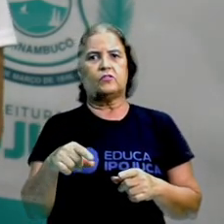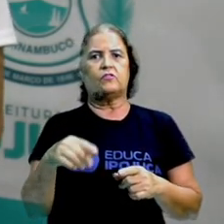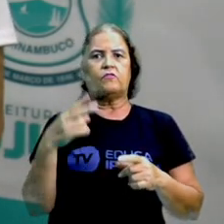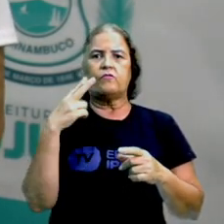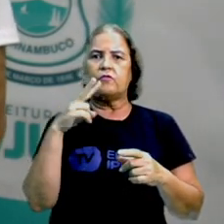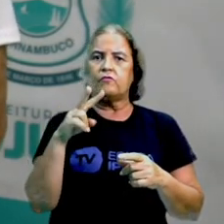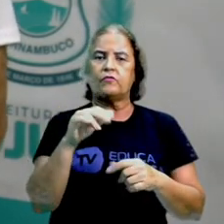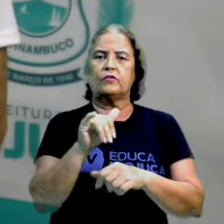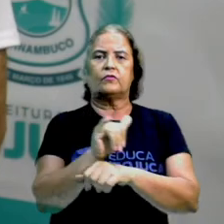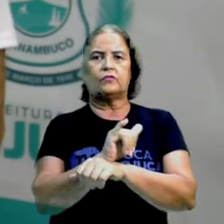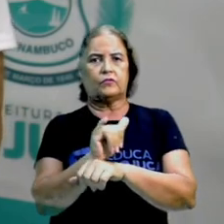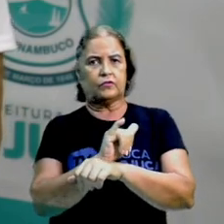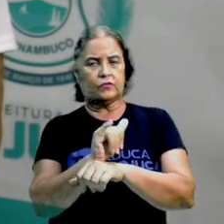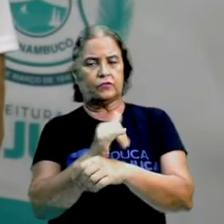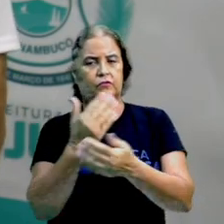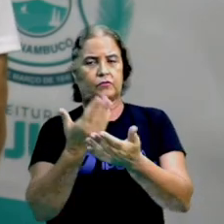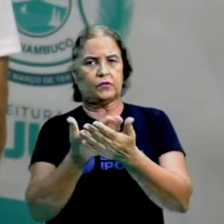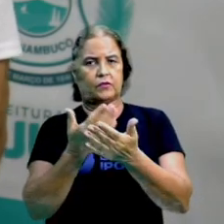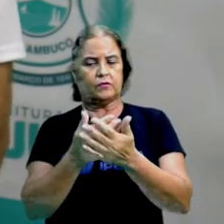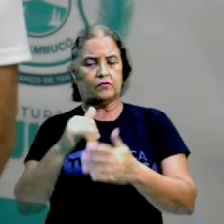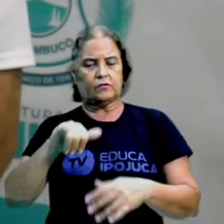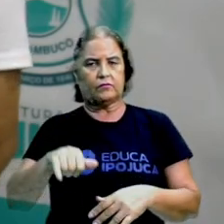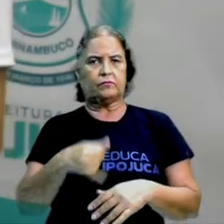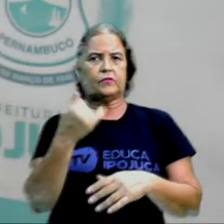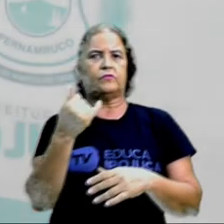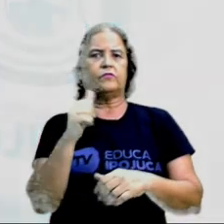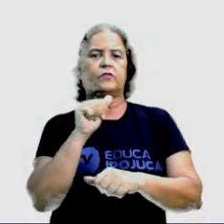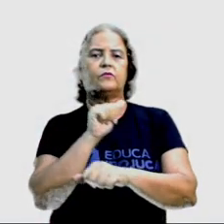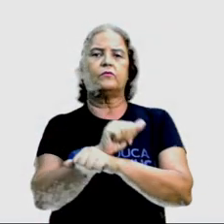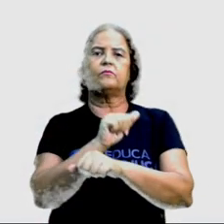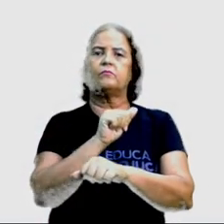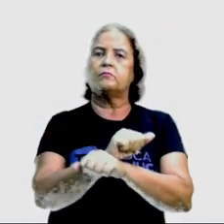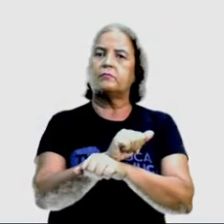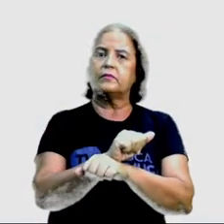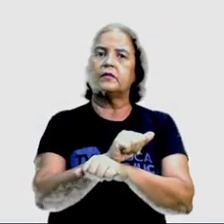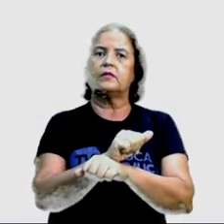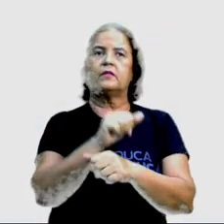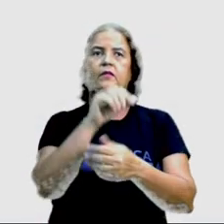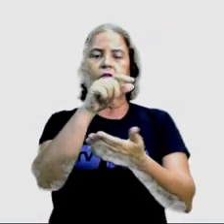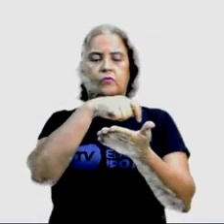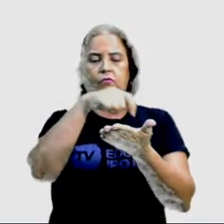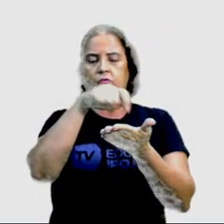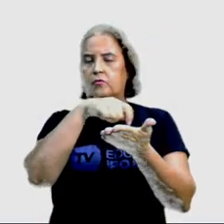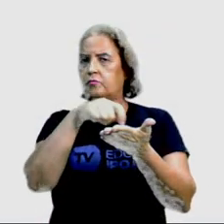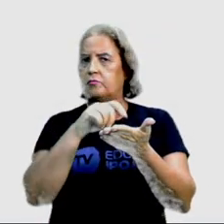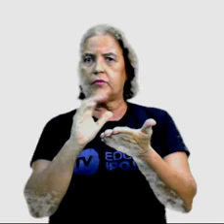também lá no YouTube. Aí você aproveita, pausa a tela e anota a lista